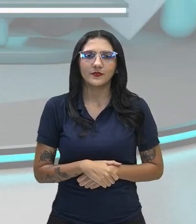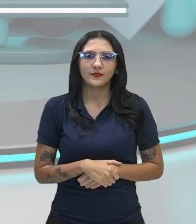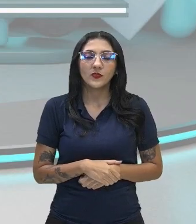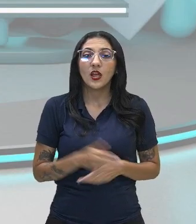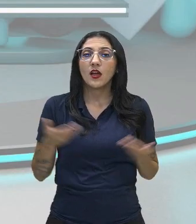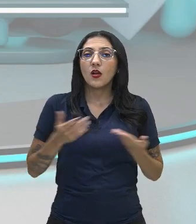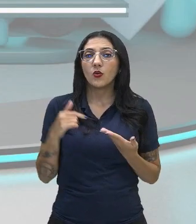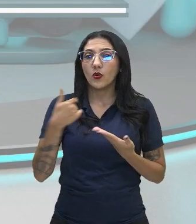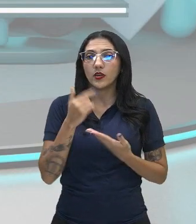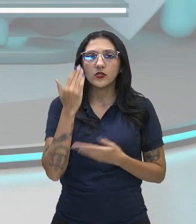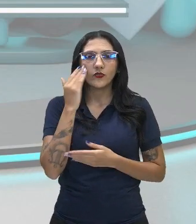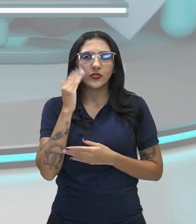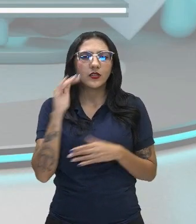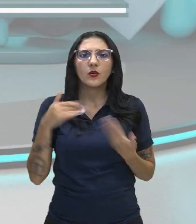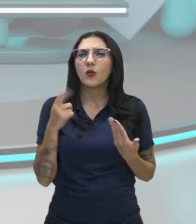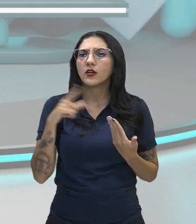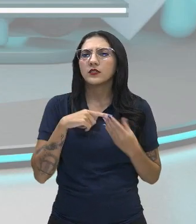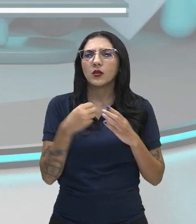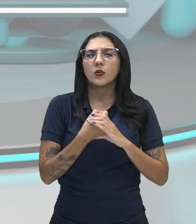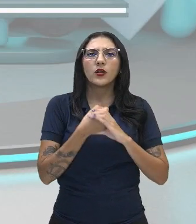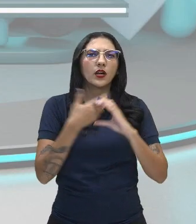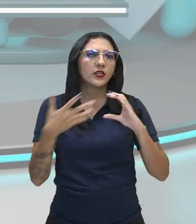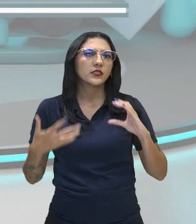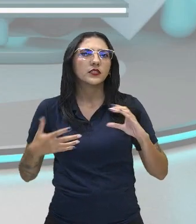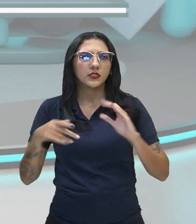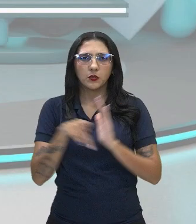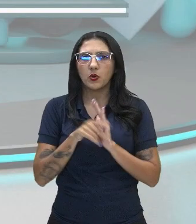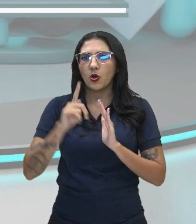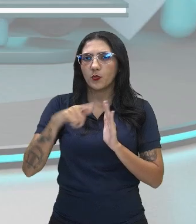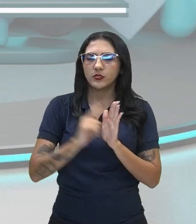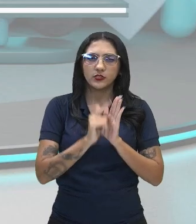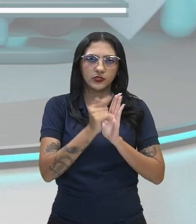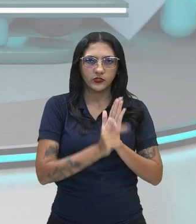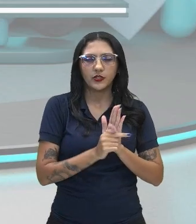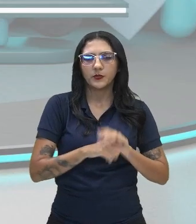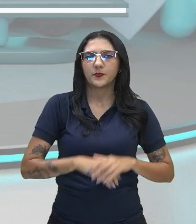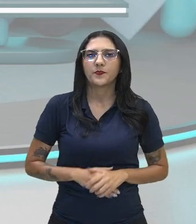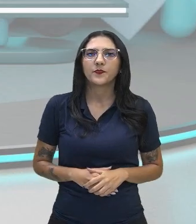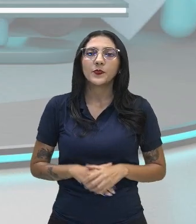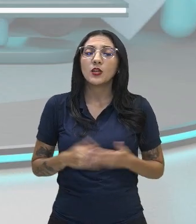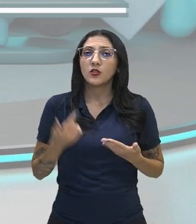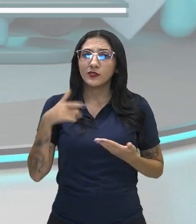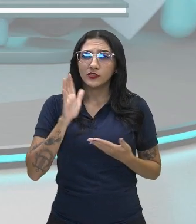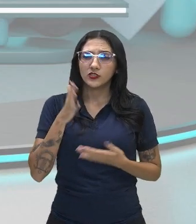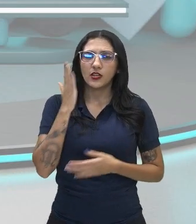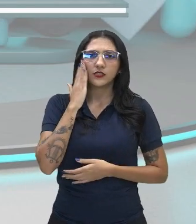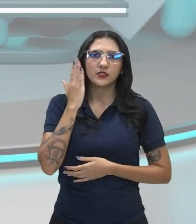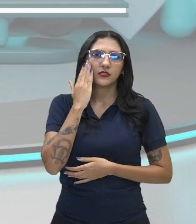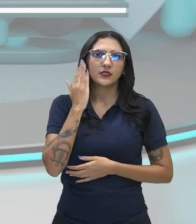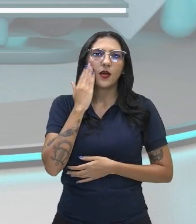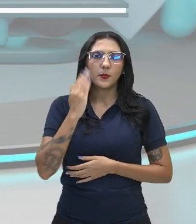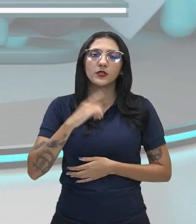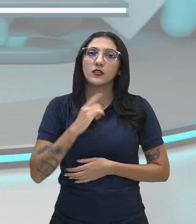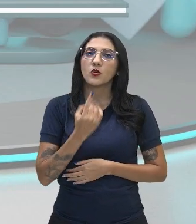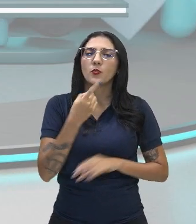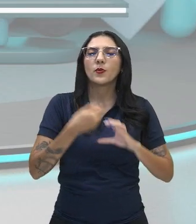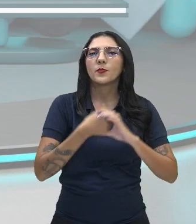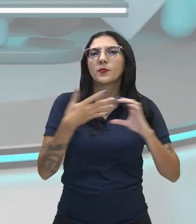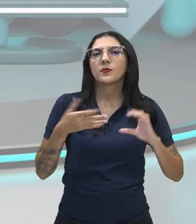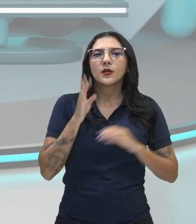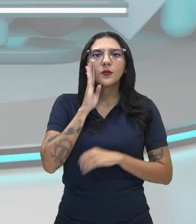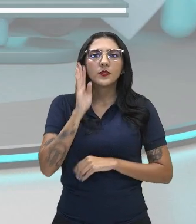as características do gênero textual. Então, você já sabe, como característica principal, ele tem